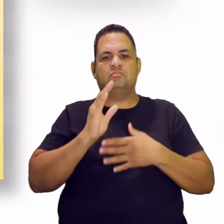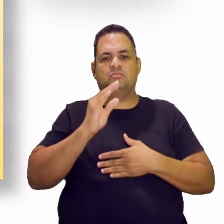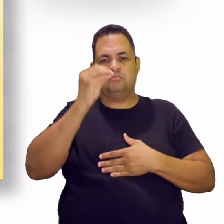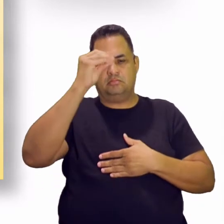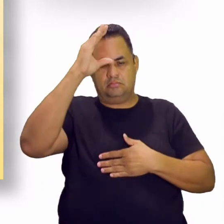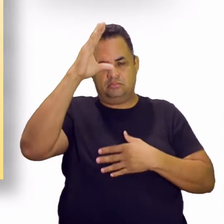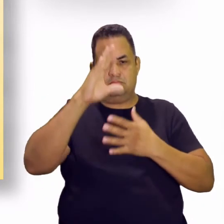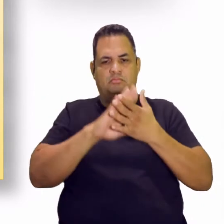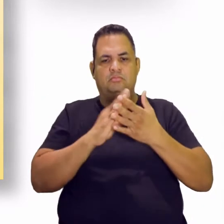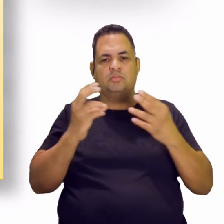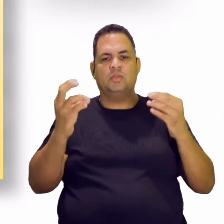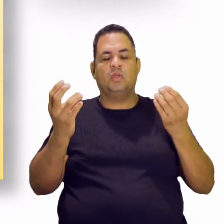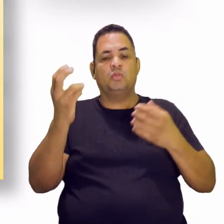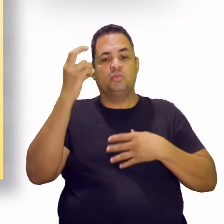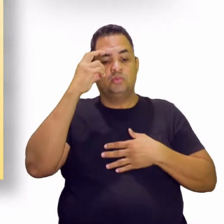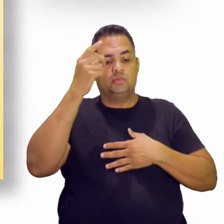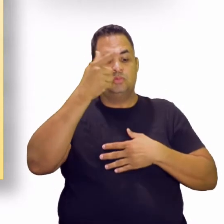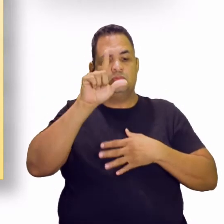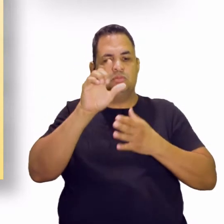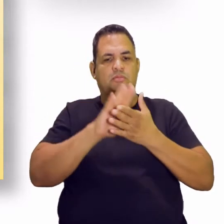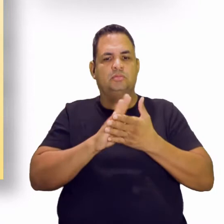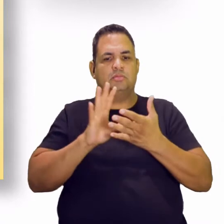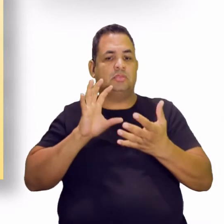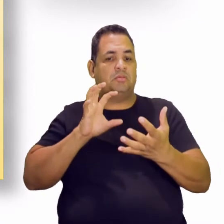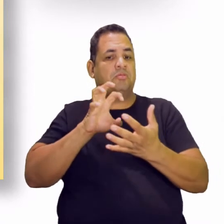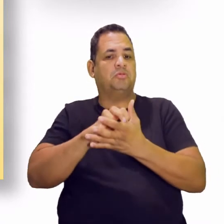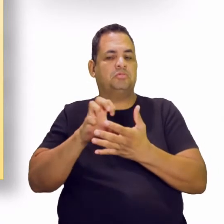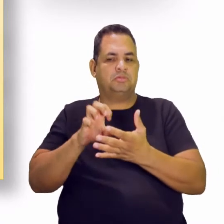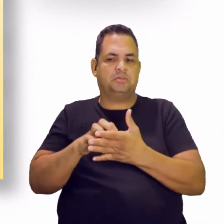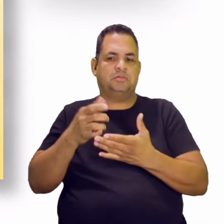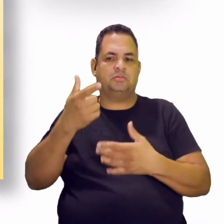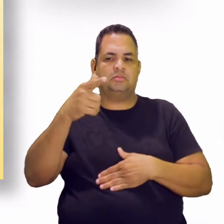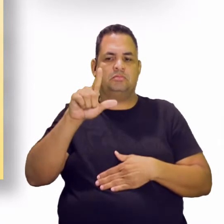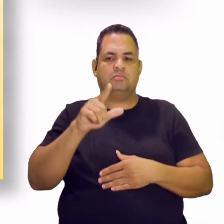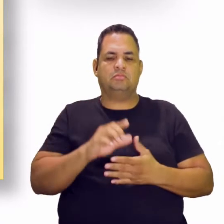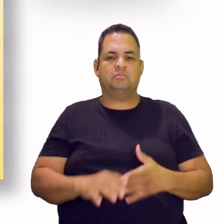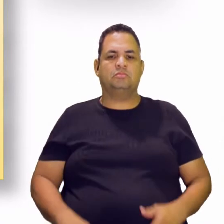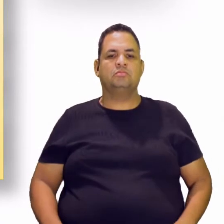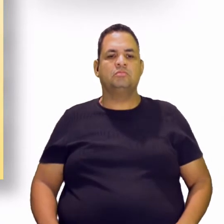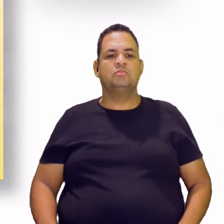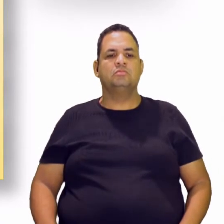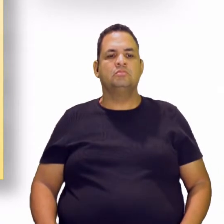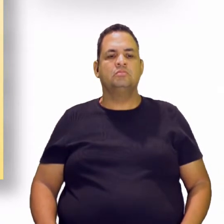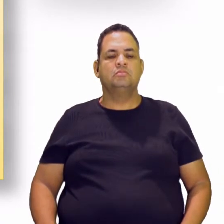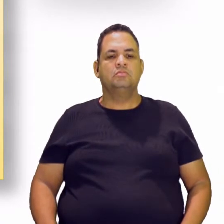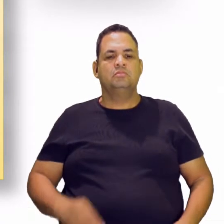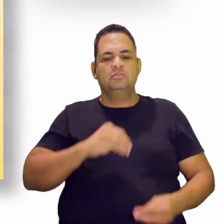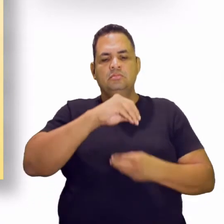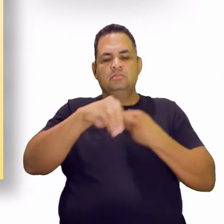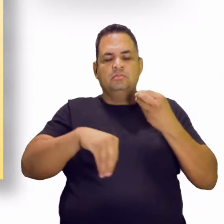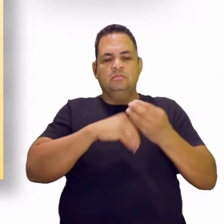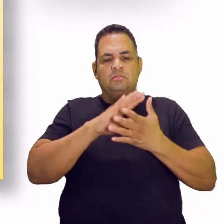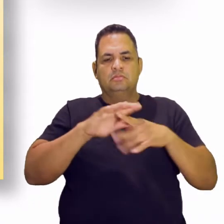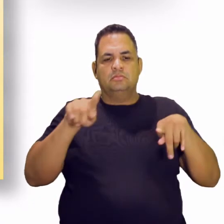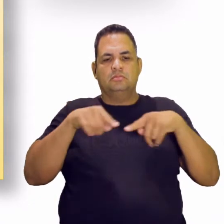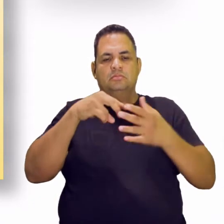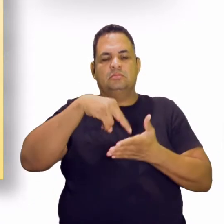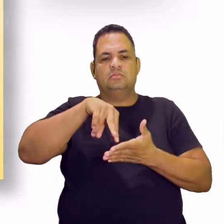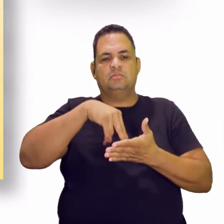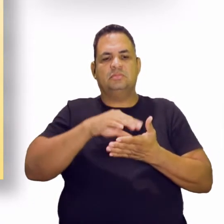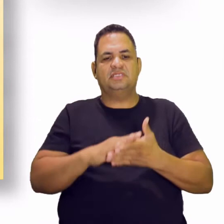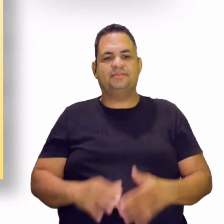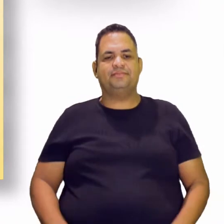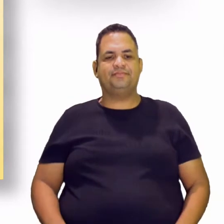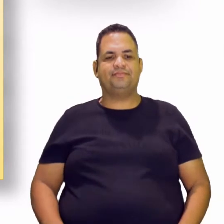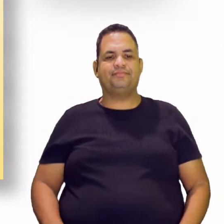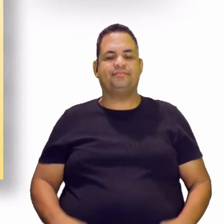conhecimento, daquela cultura com a cultura do outro, e você acaba conquistando. Também a mistura das músicas e danças, né?